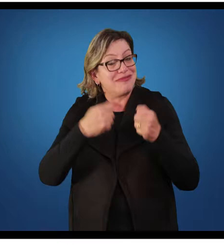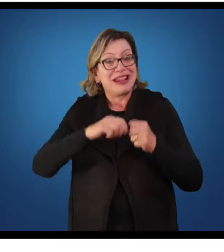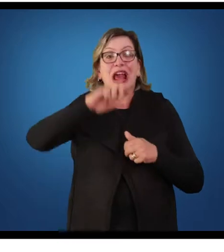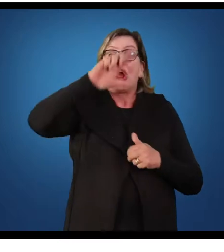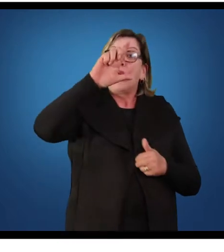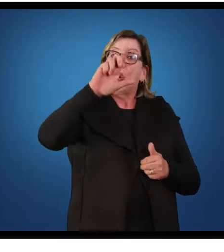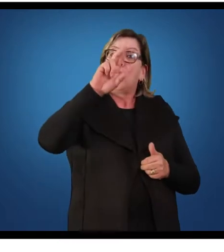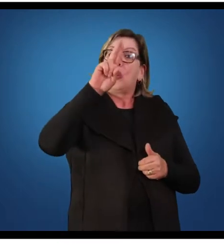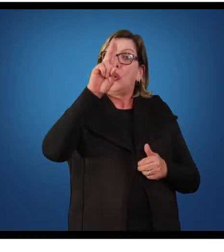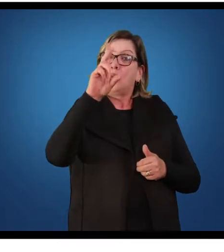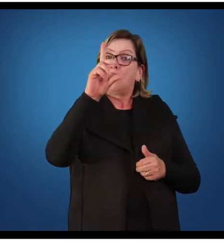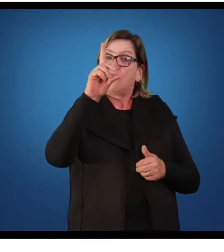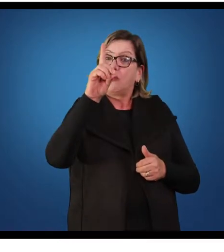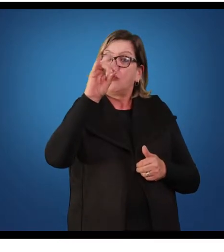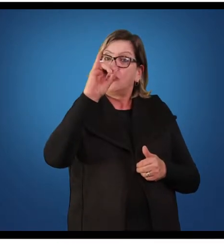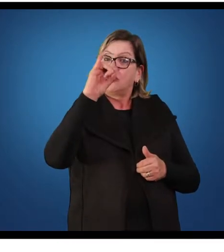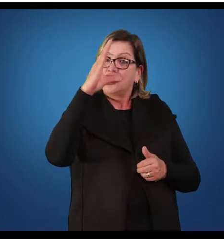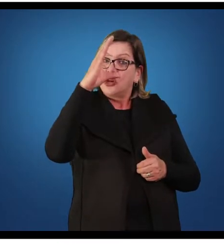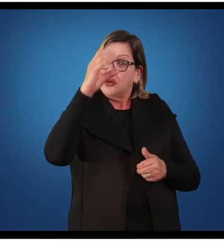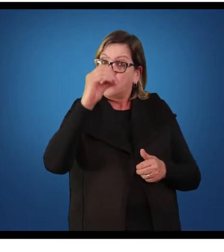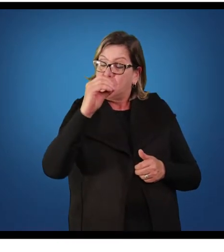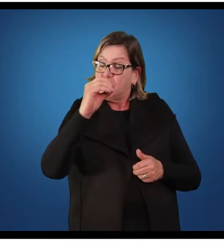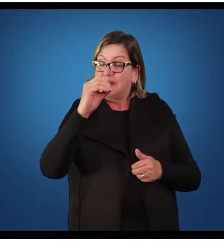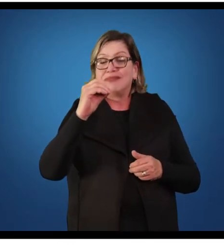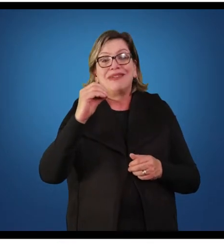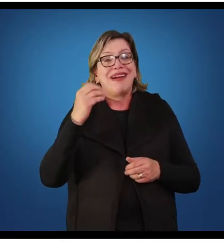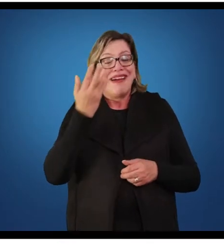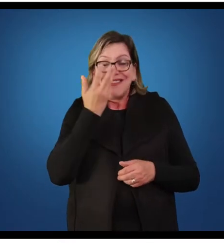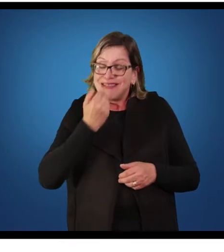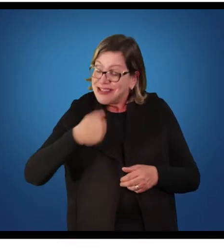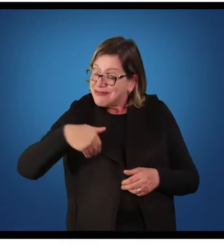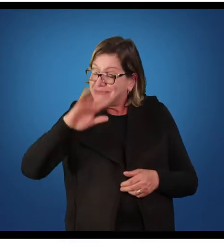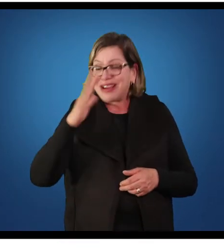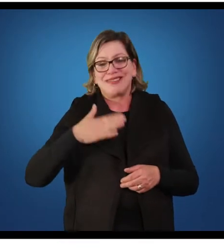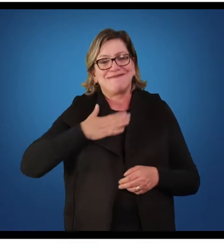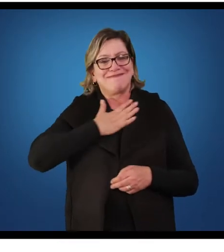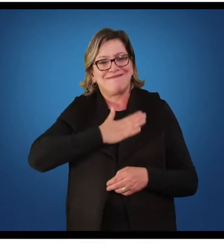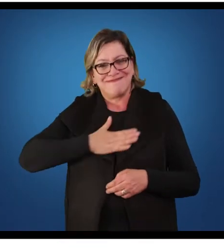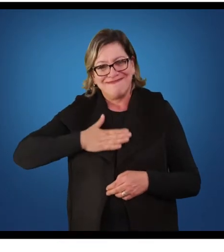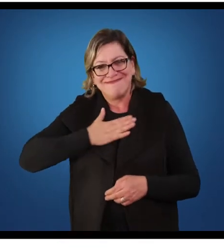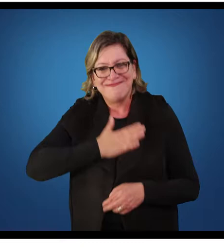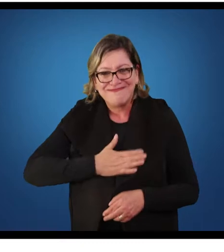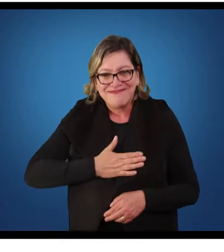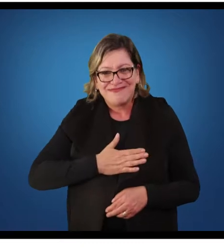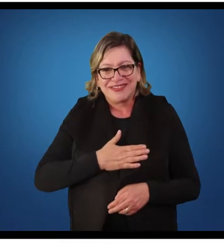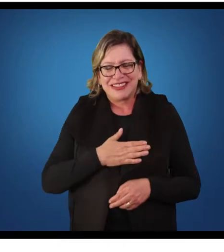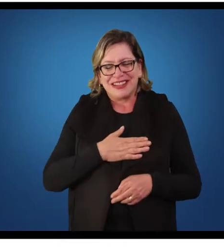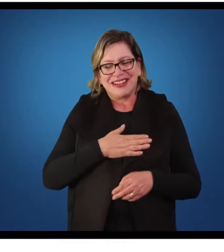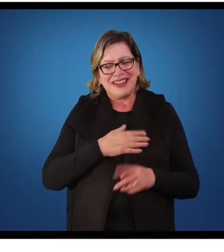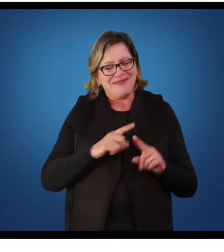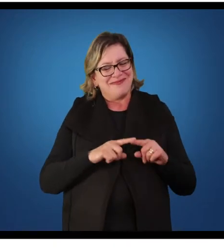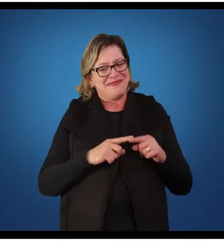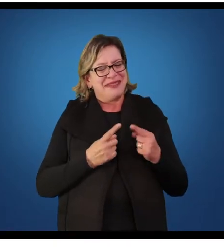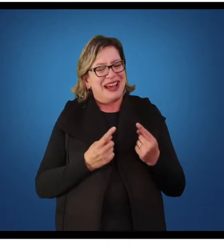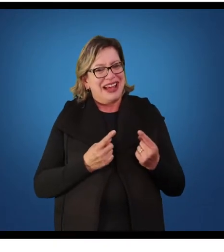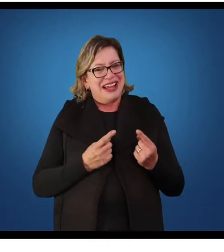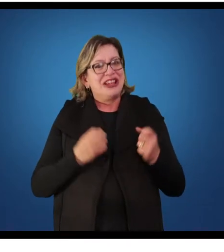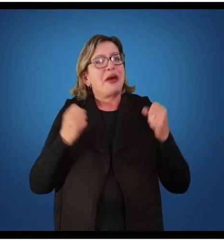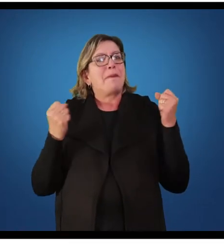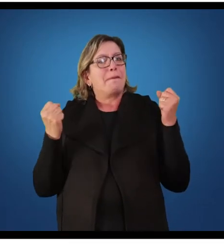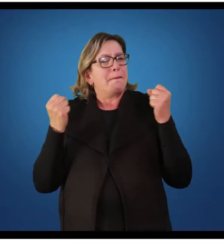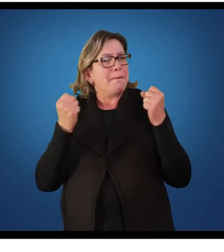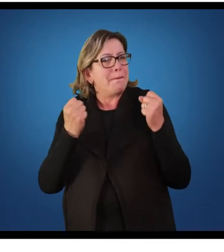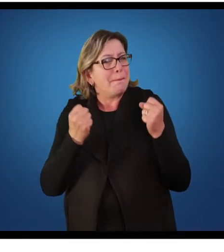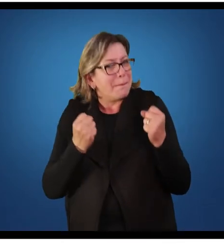ludicidade, para a criança é mais interessante. Entende? Ah, professor, mas corre o